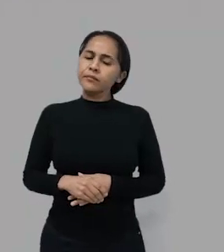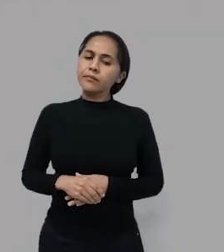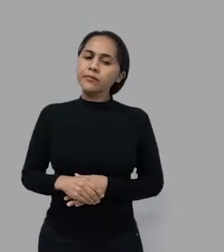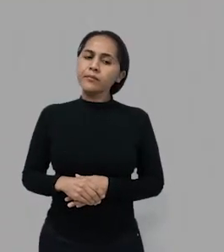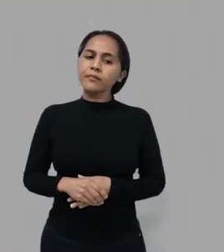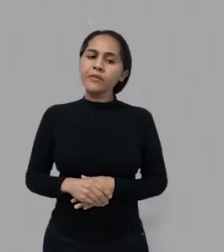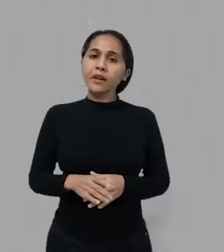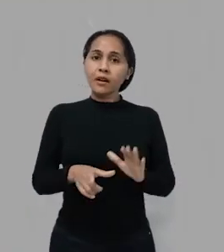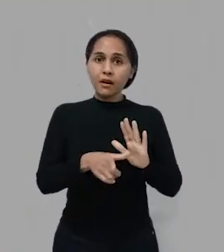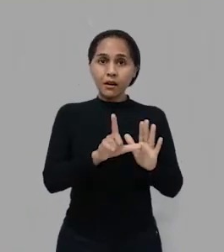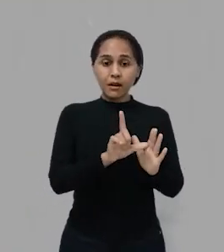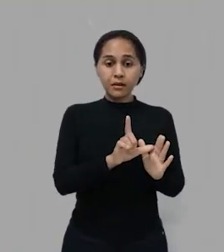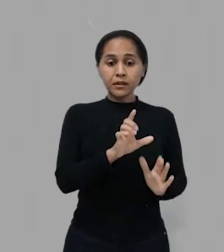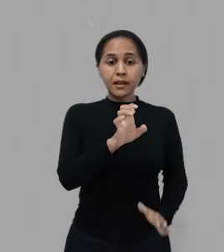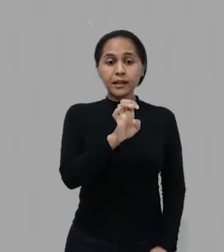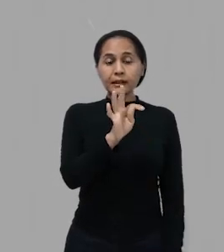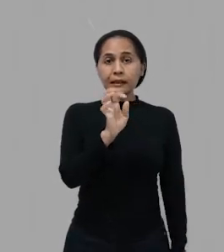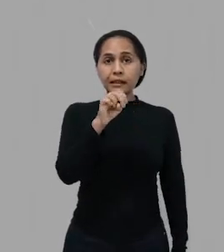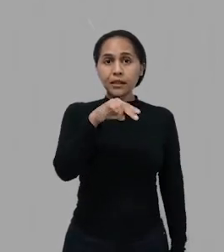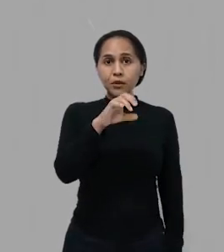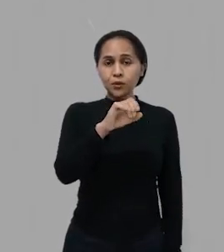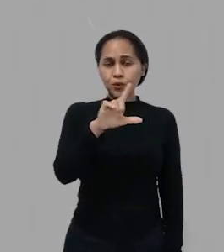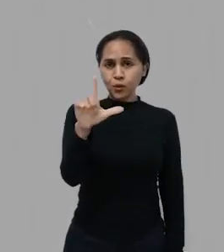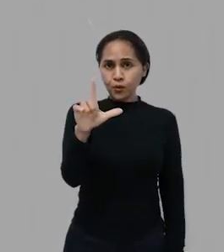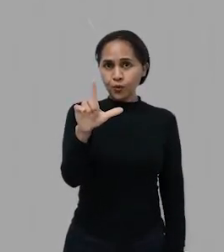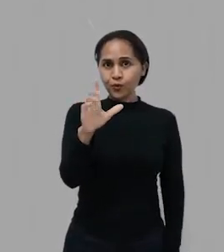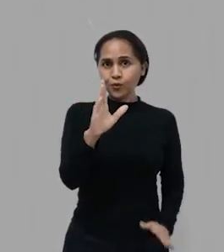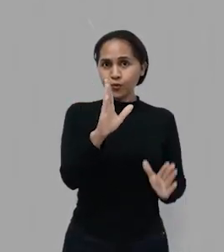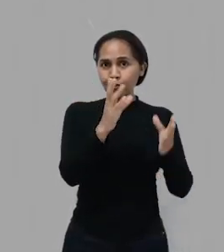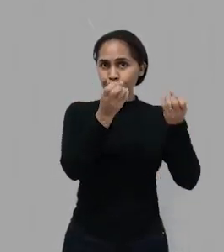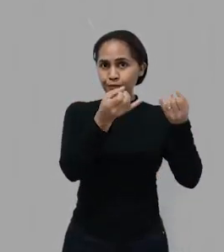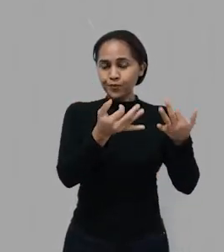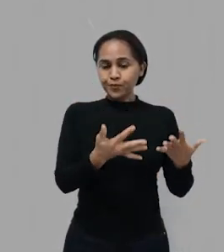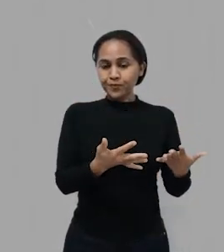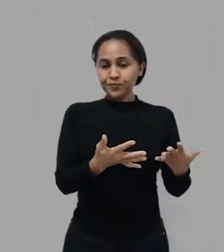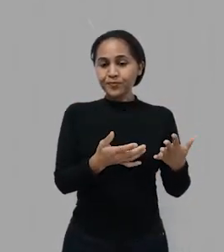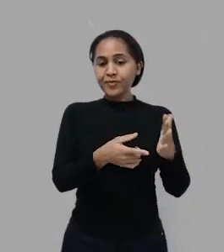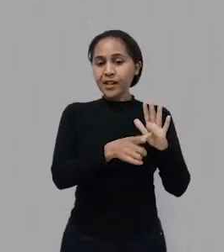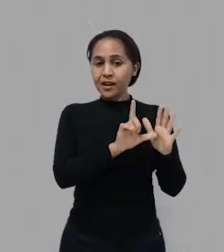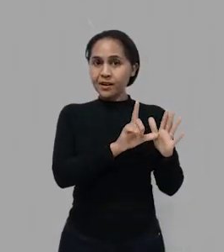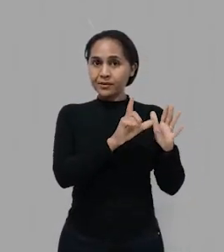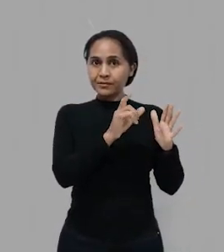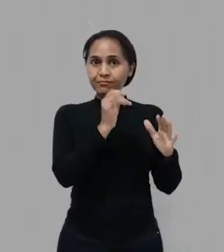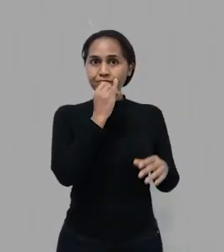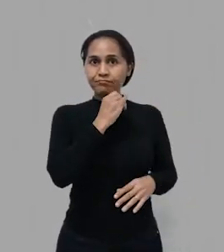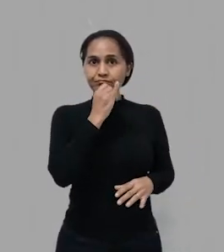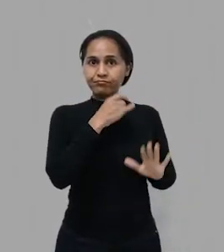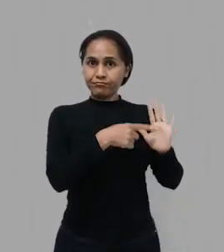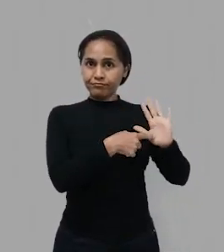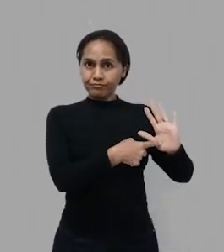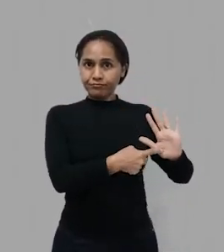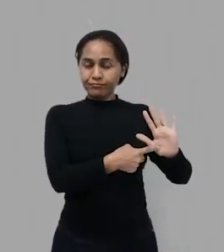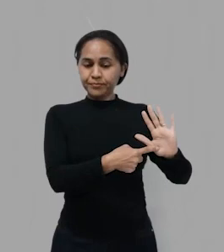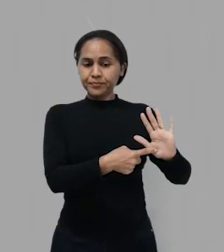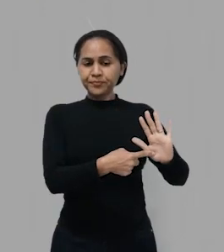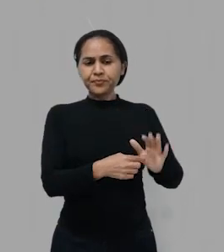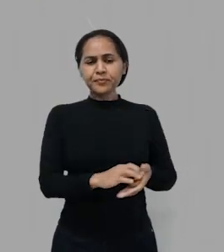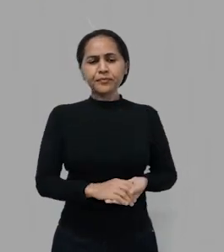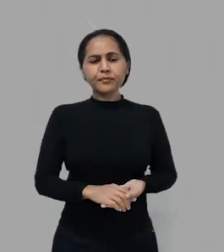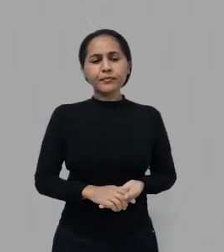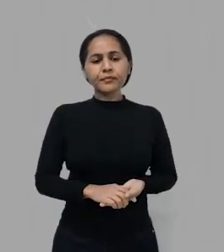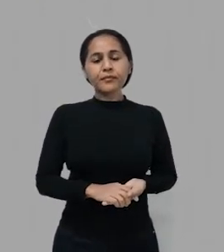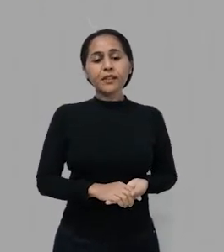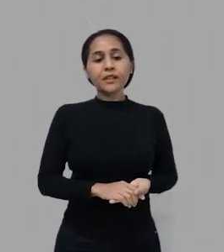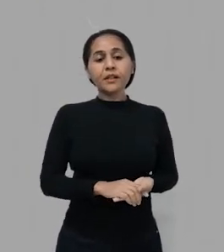do etanol e metox-metano. São estruturas diferentes com a mesma fórmula molecular. Então, eles